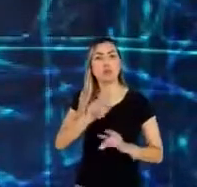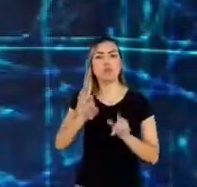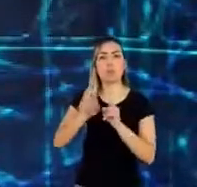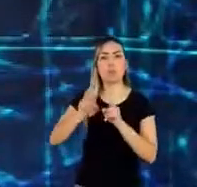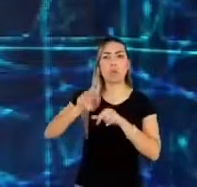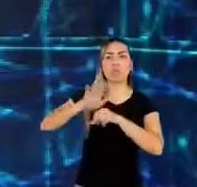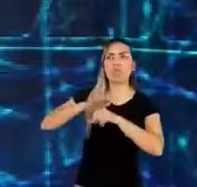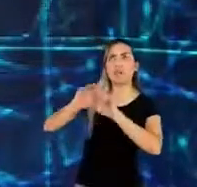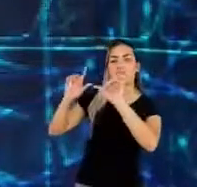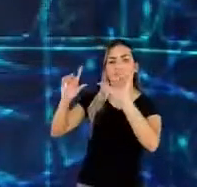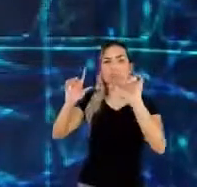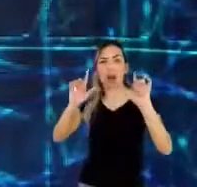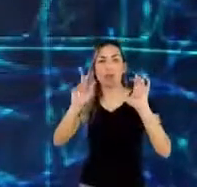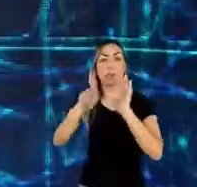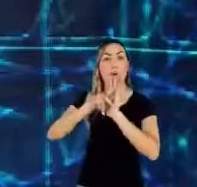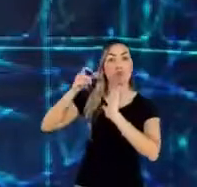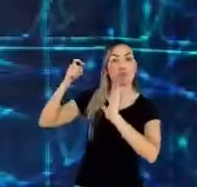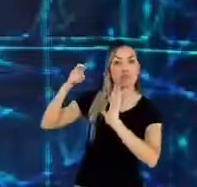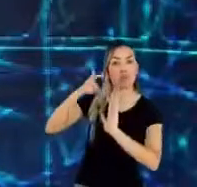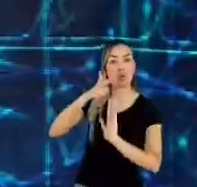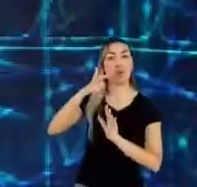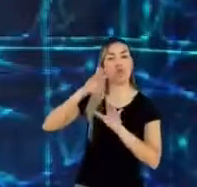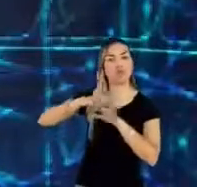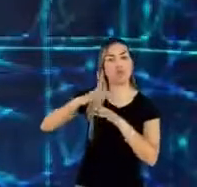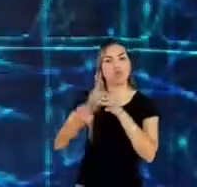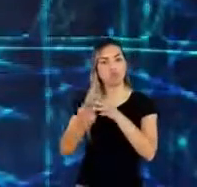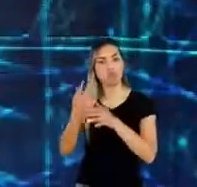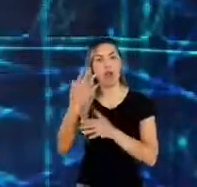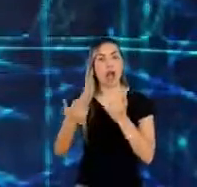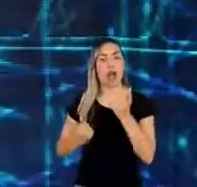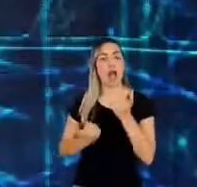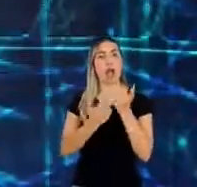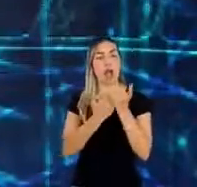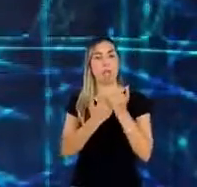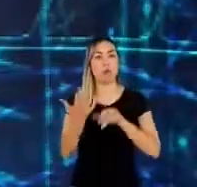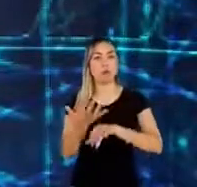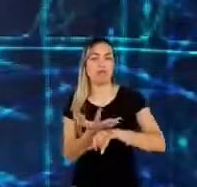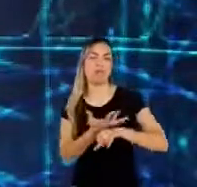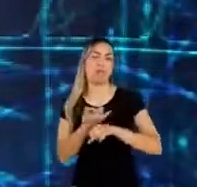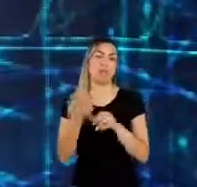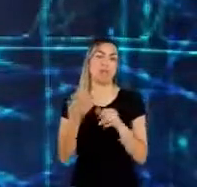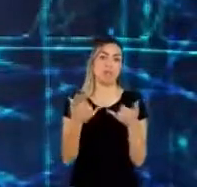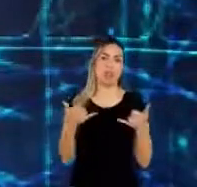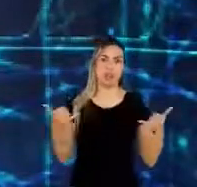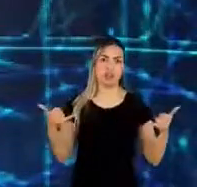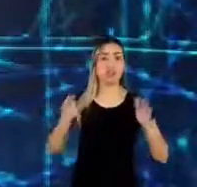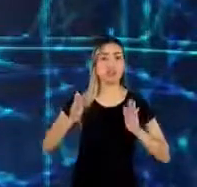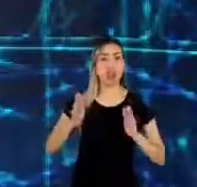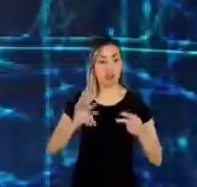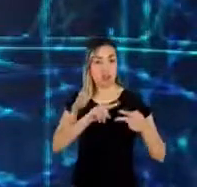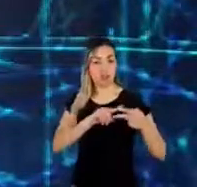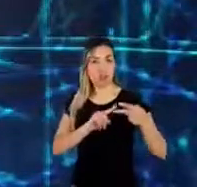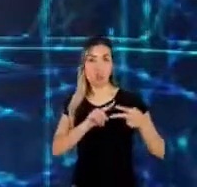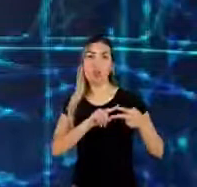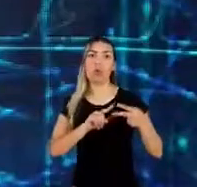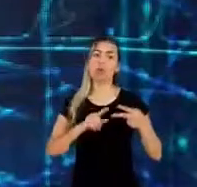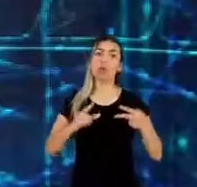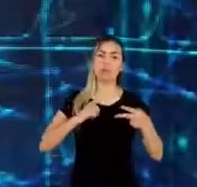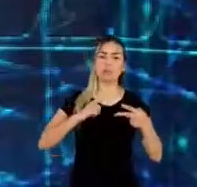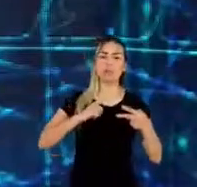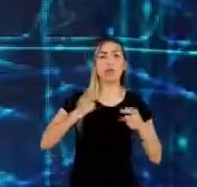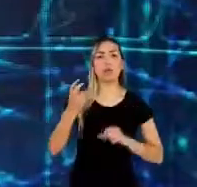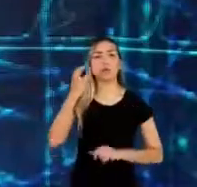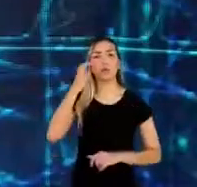tudo isso com o apoio do programa de eficiência energética são dois programas que de fato de a trazem essa cultura de inovação